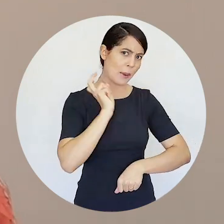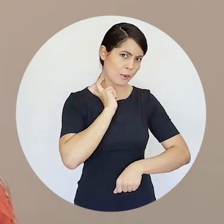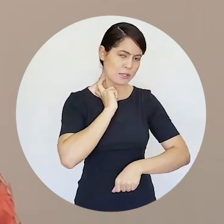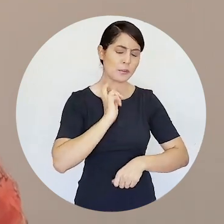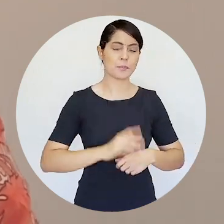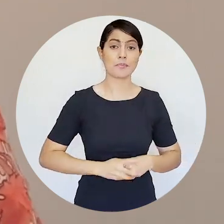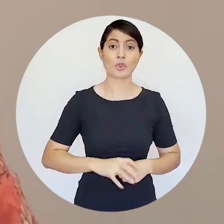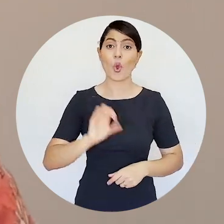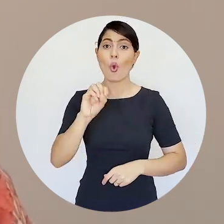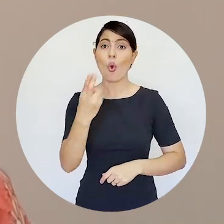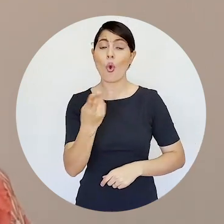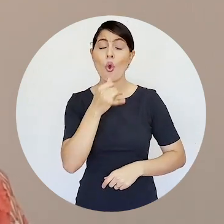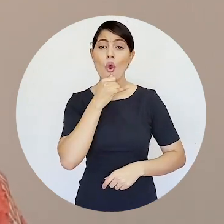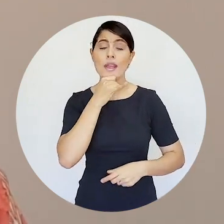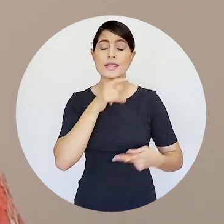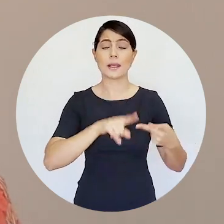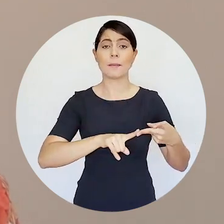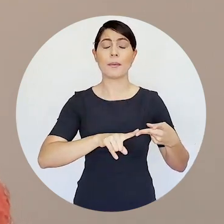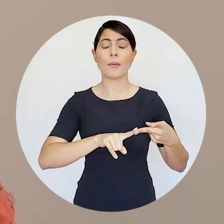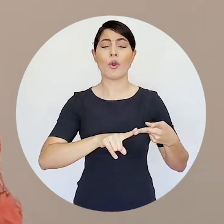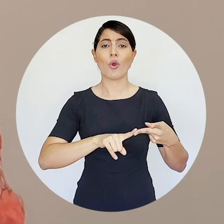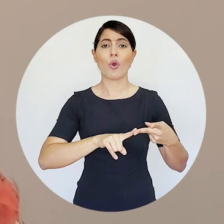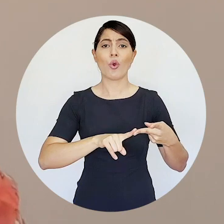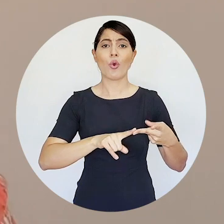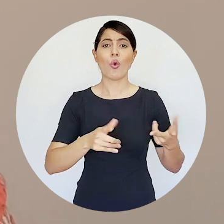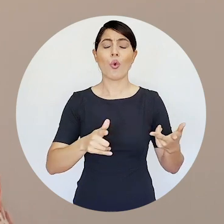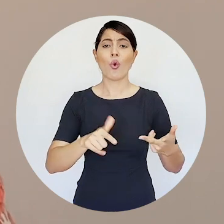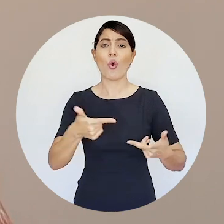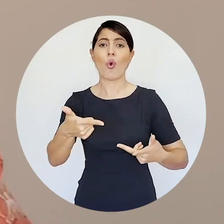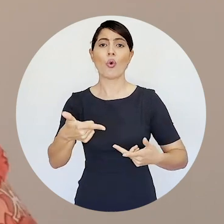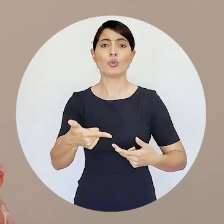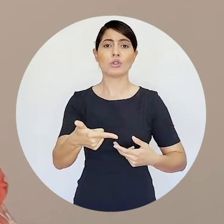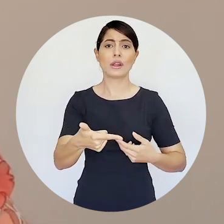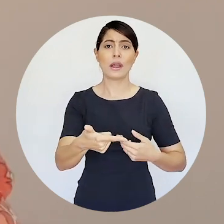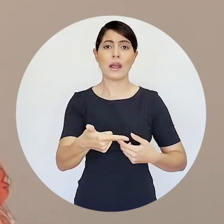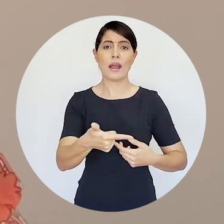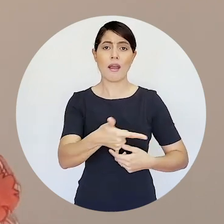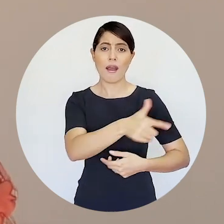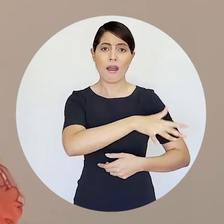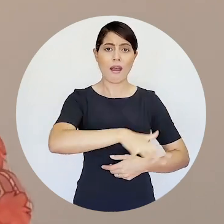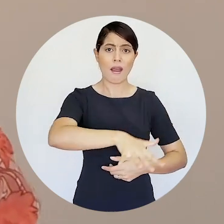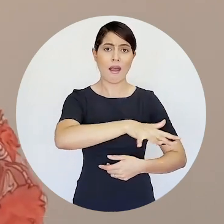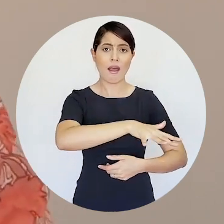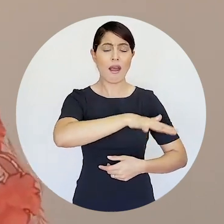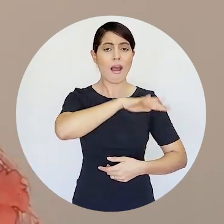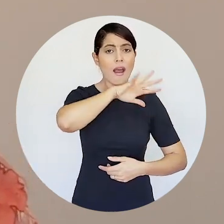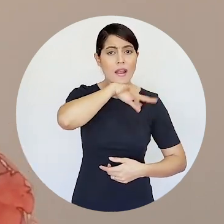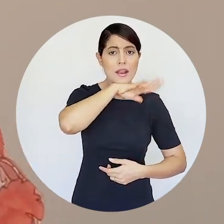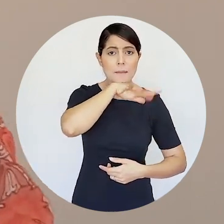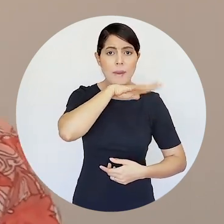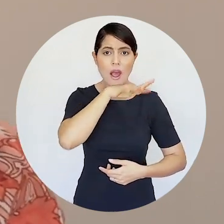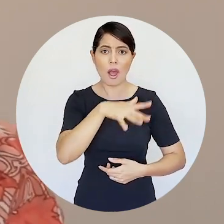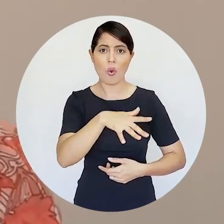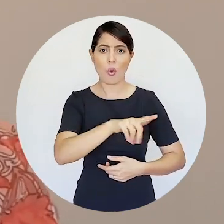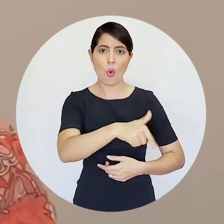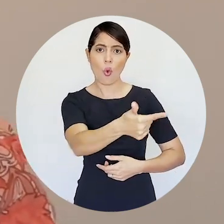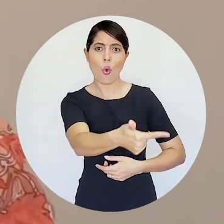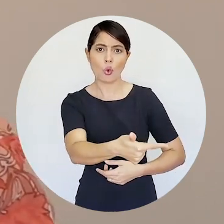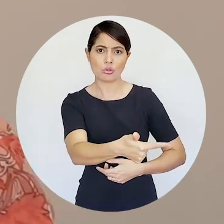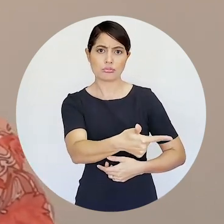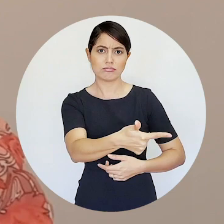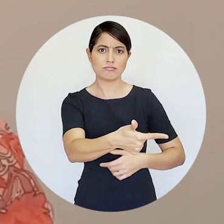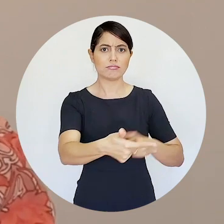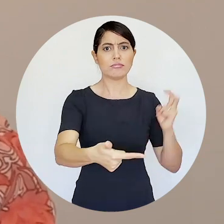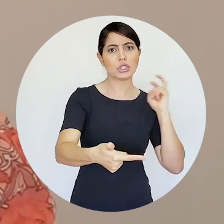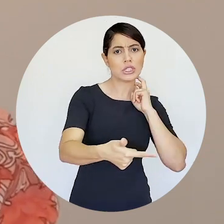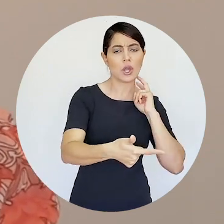morcegos, ou este salto se deu utilizando um outro animal entre os morcegos e os seres